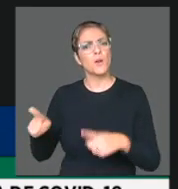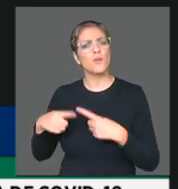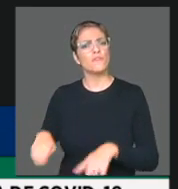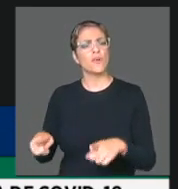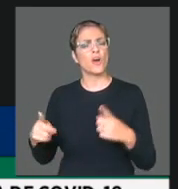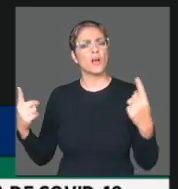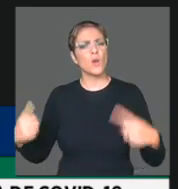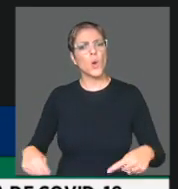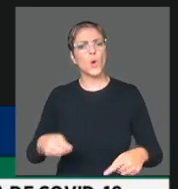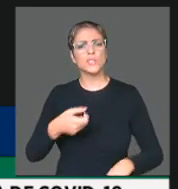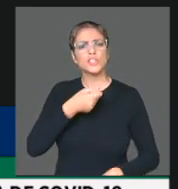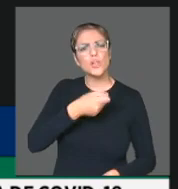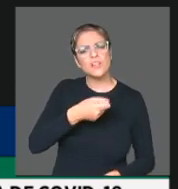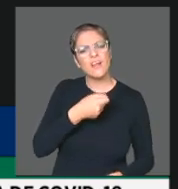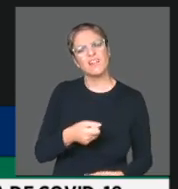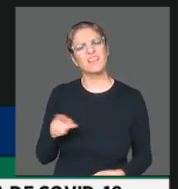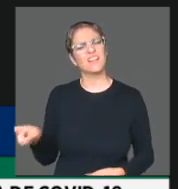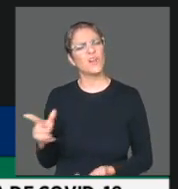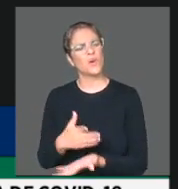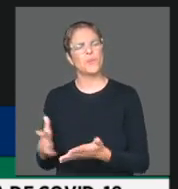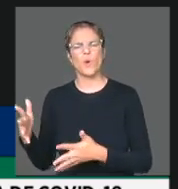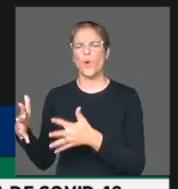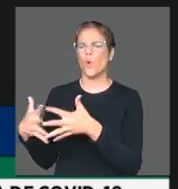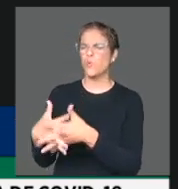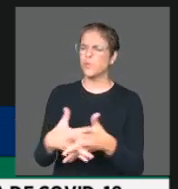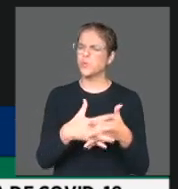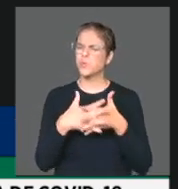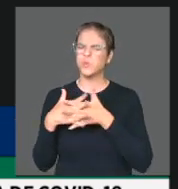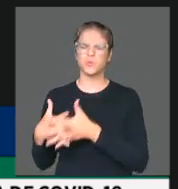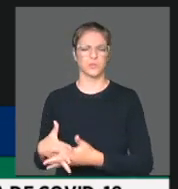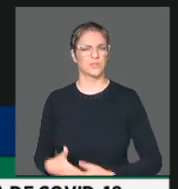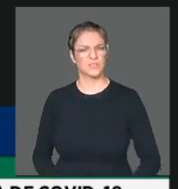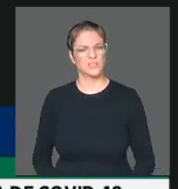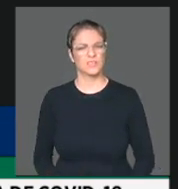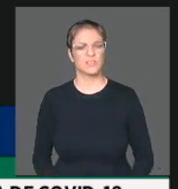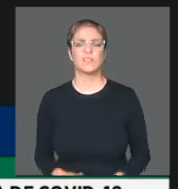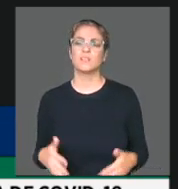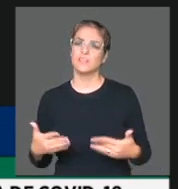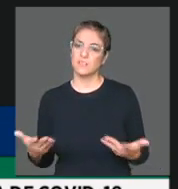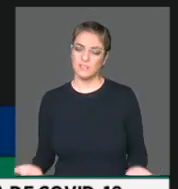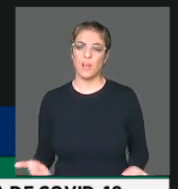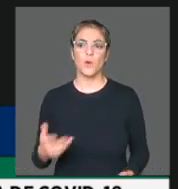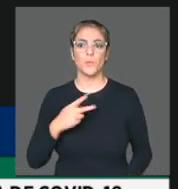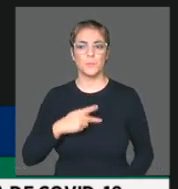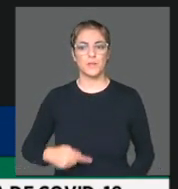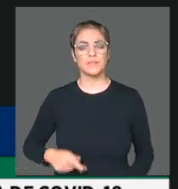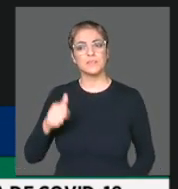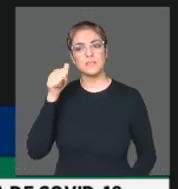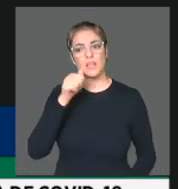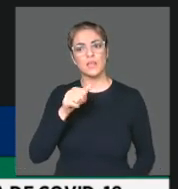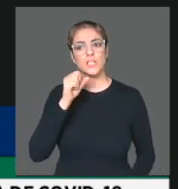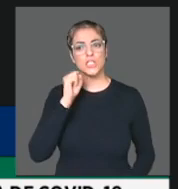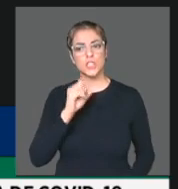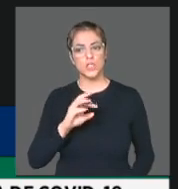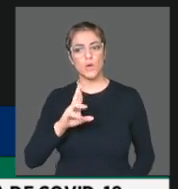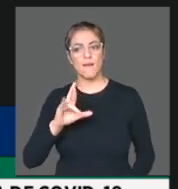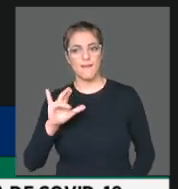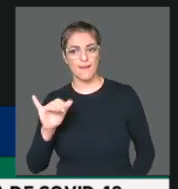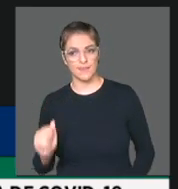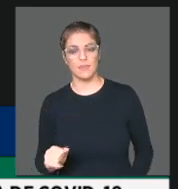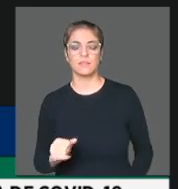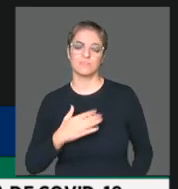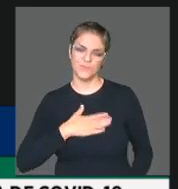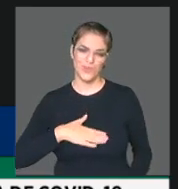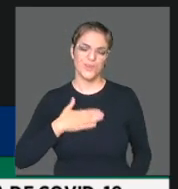jornalista, que só sabe criar conflito. Então, presidenta Soraya, a quem gosto de ver nessa cadeira, nós estamos